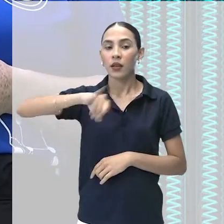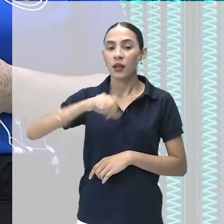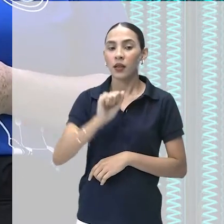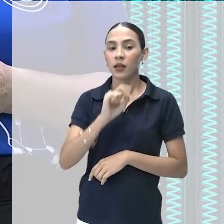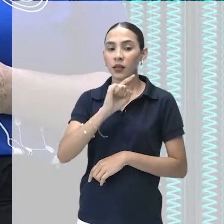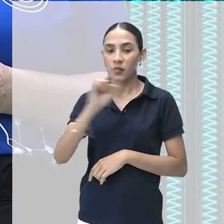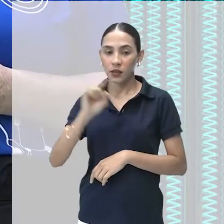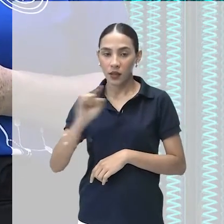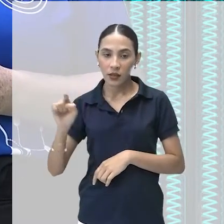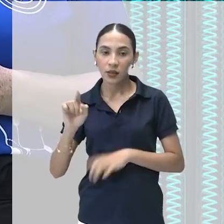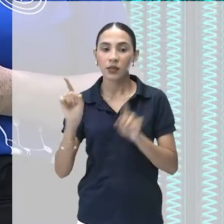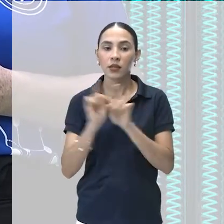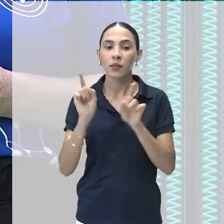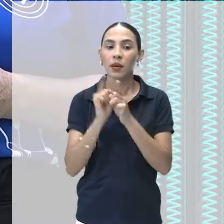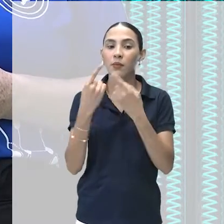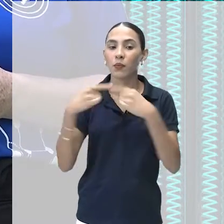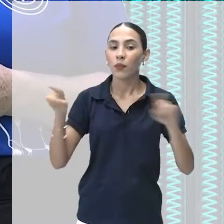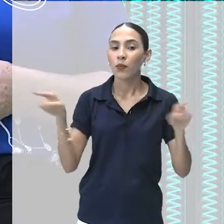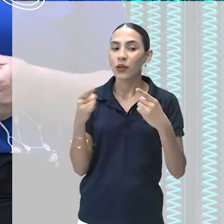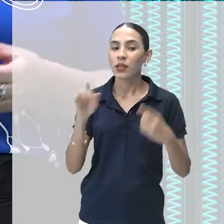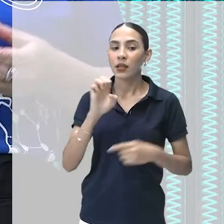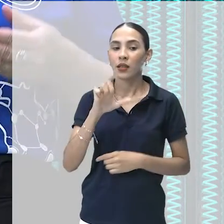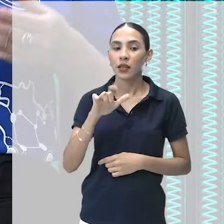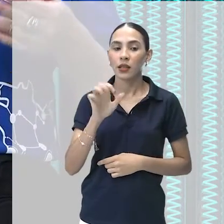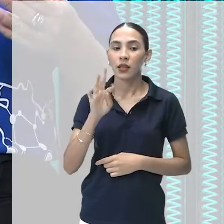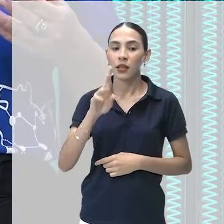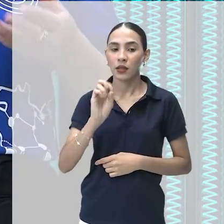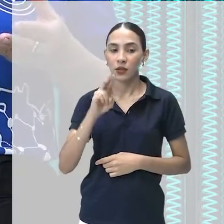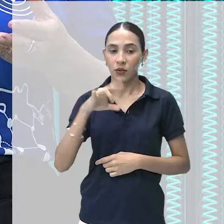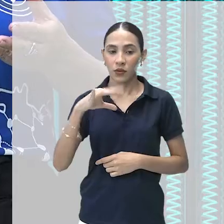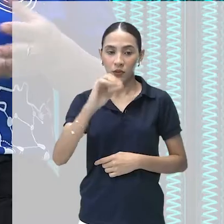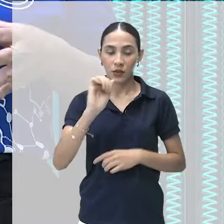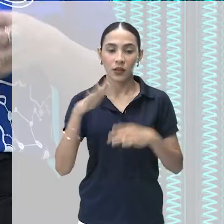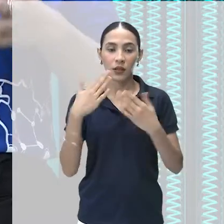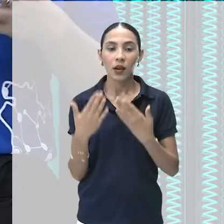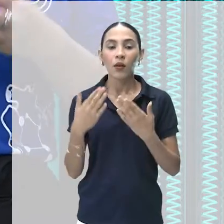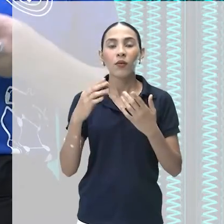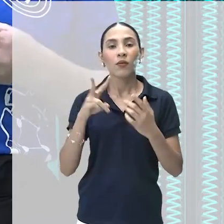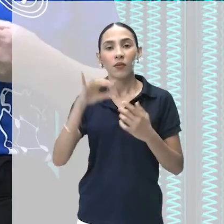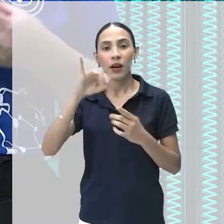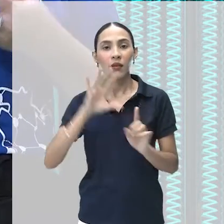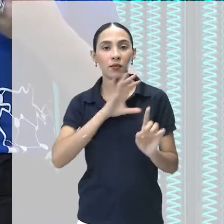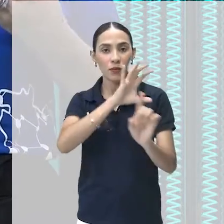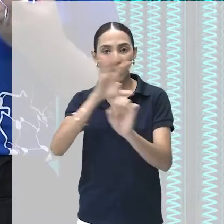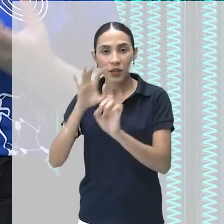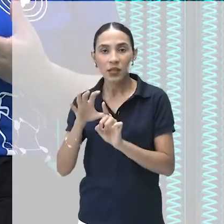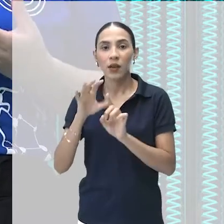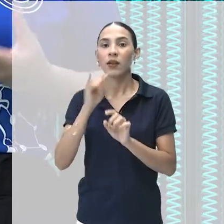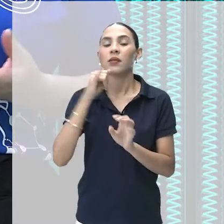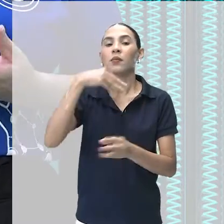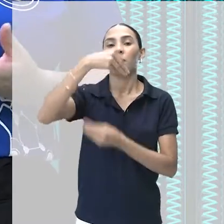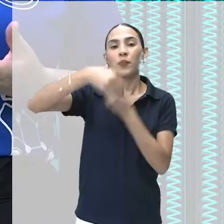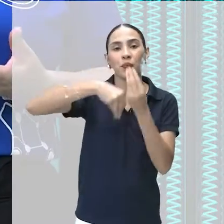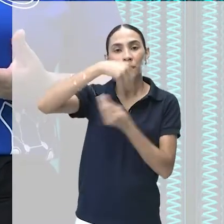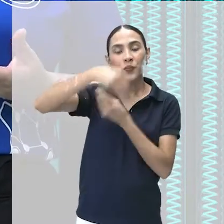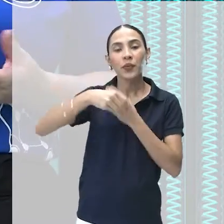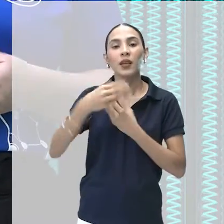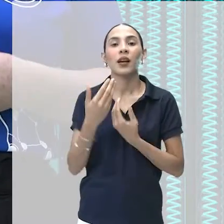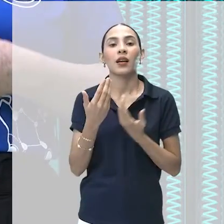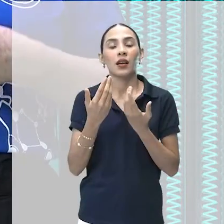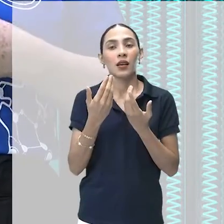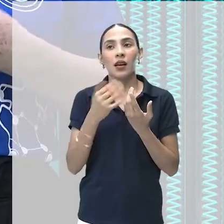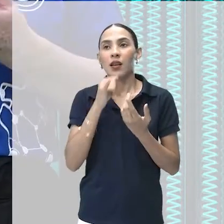a criar um som híbrido e original. Então, ele vem justamente trazer essa forma híbrida de